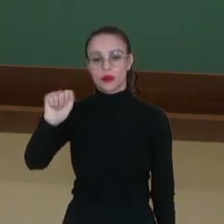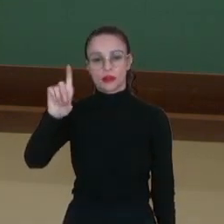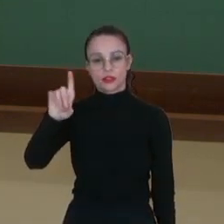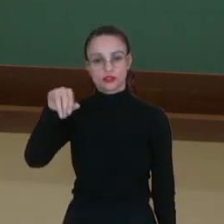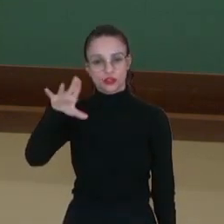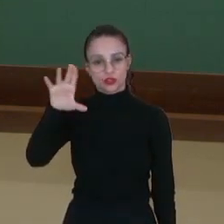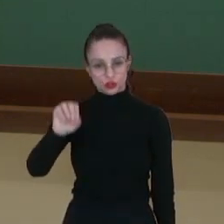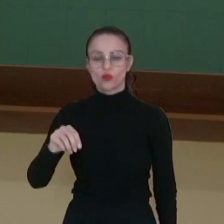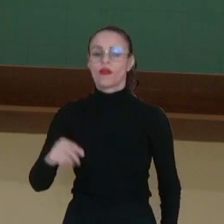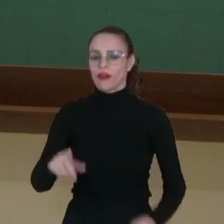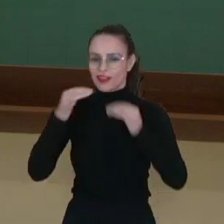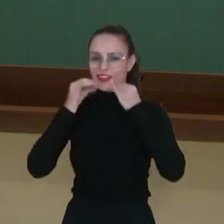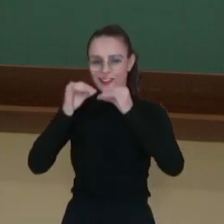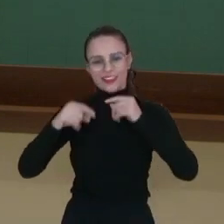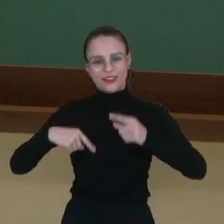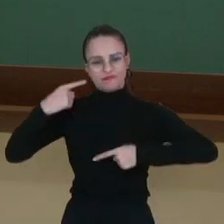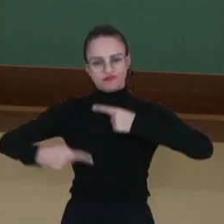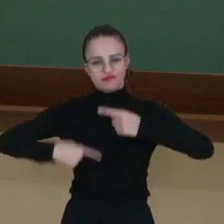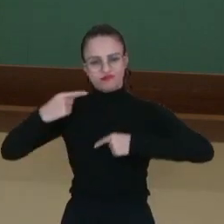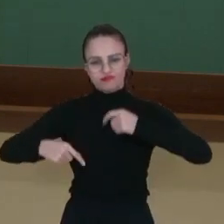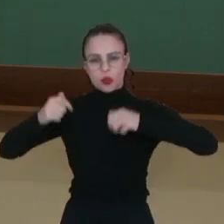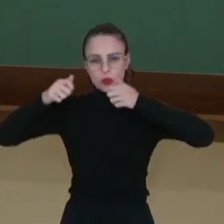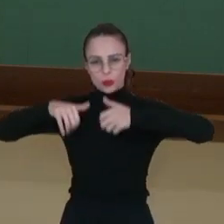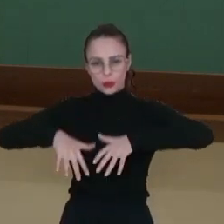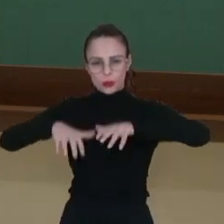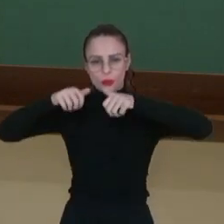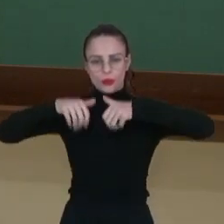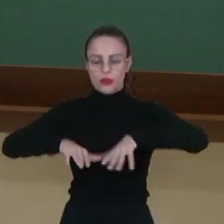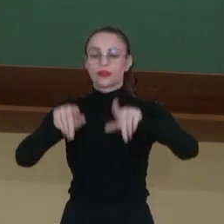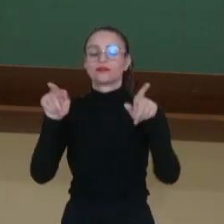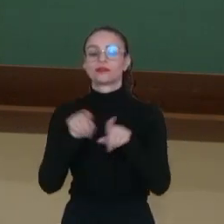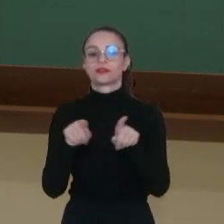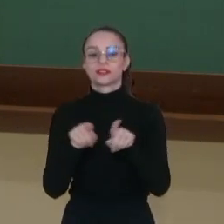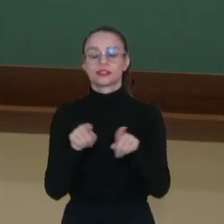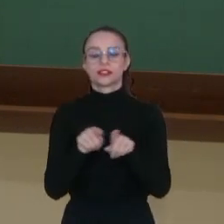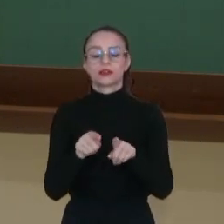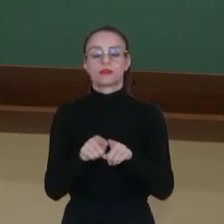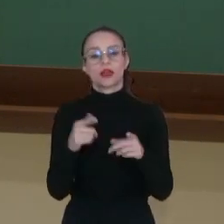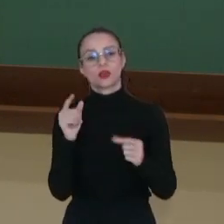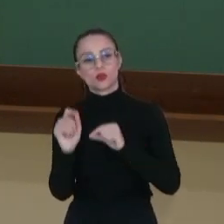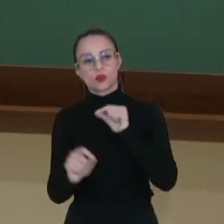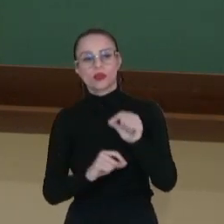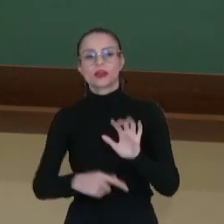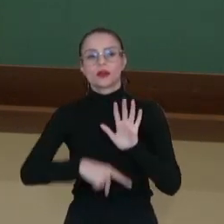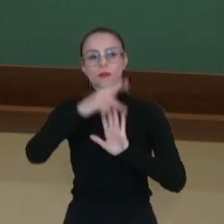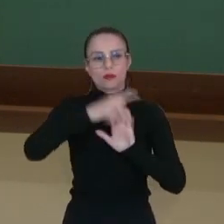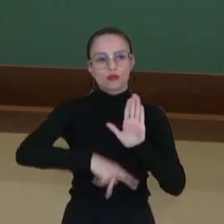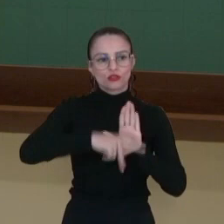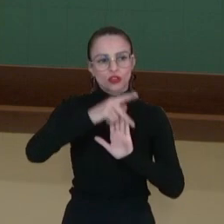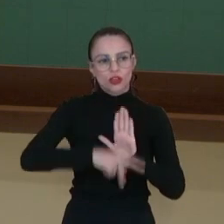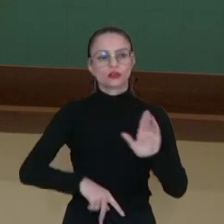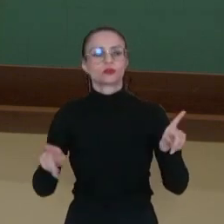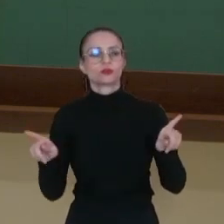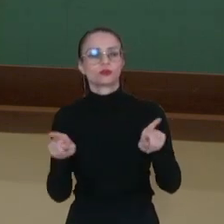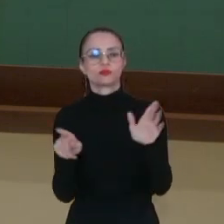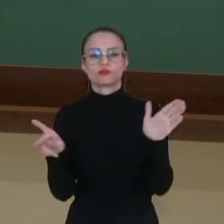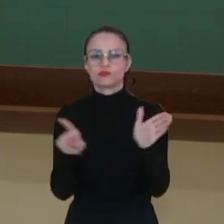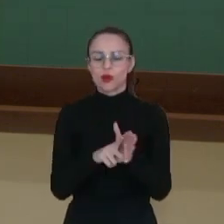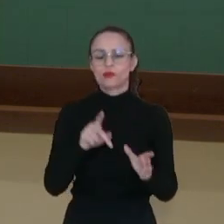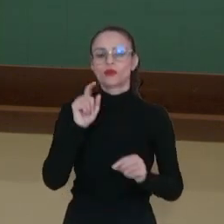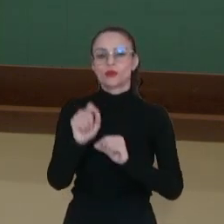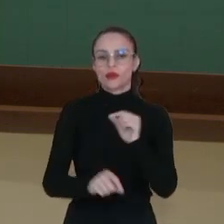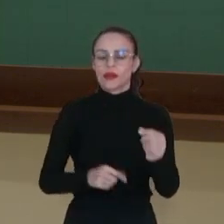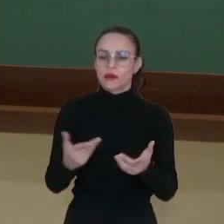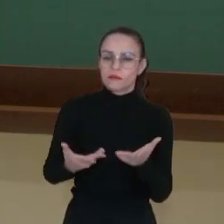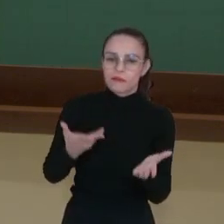né, dessas características. E também no transporte de cargas e em projetos ali que são desenvolvidos para